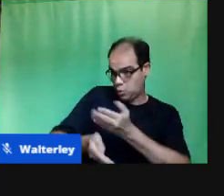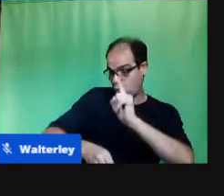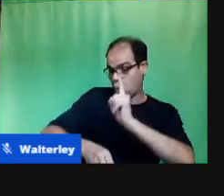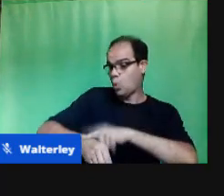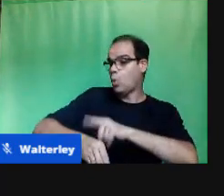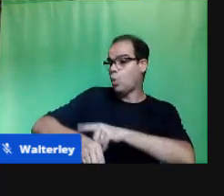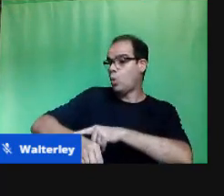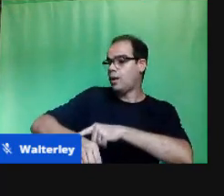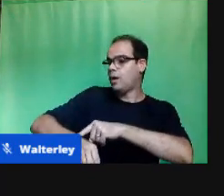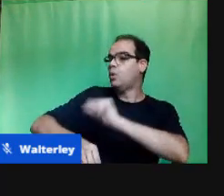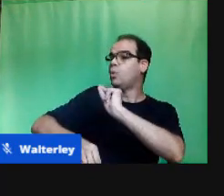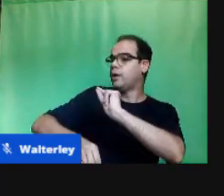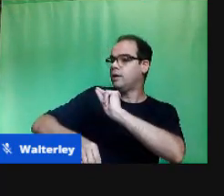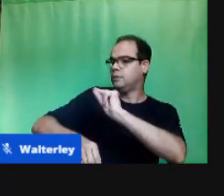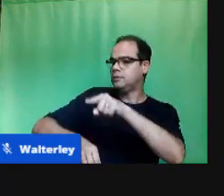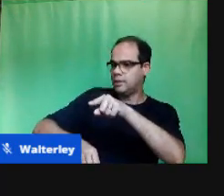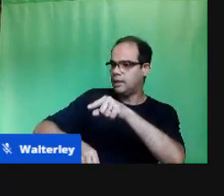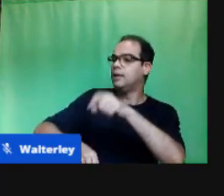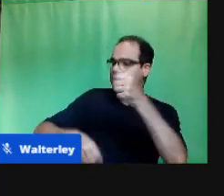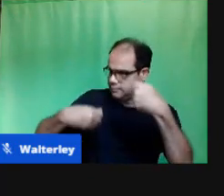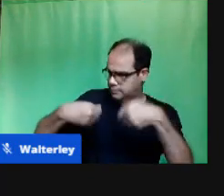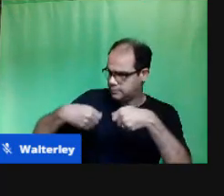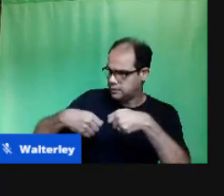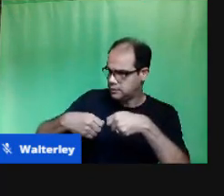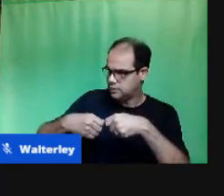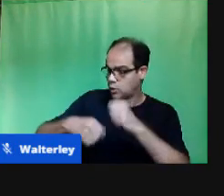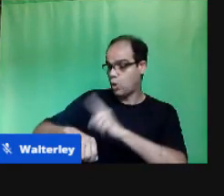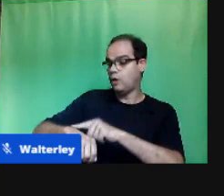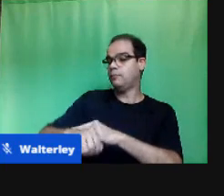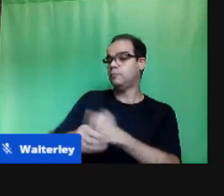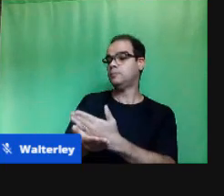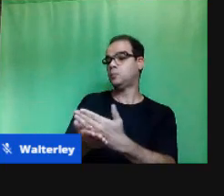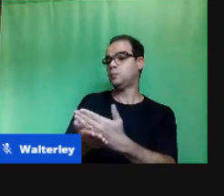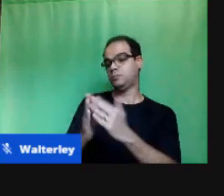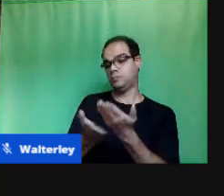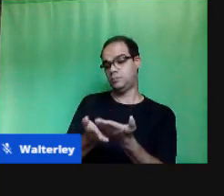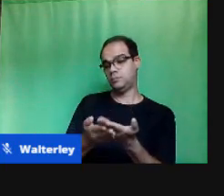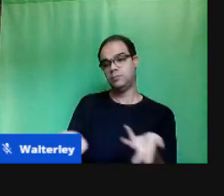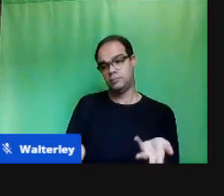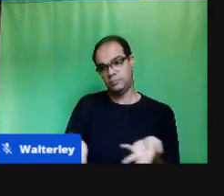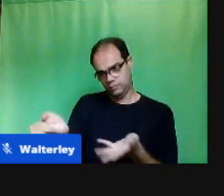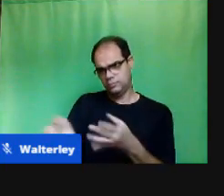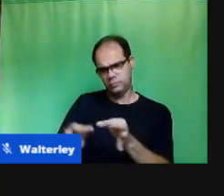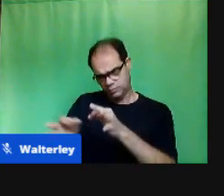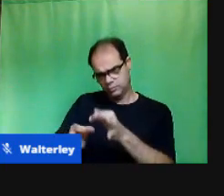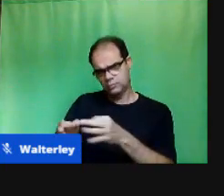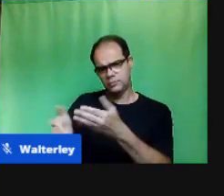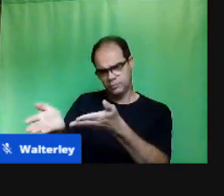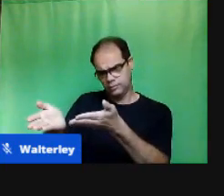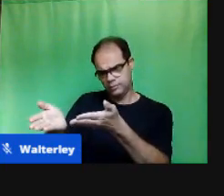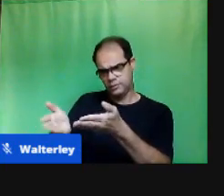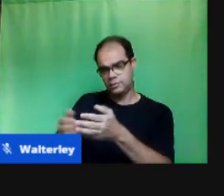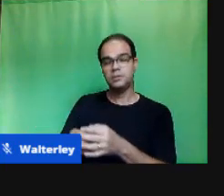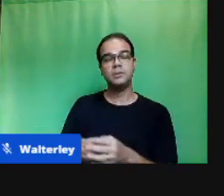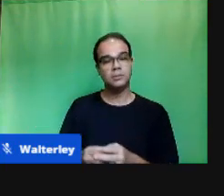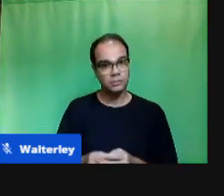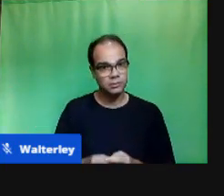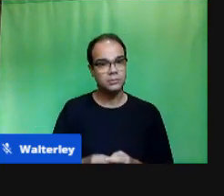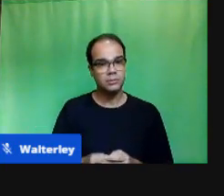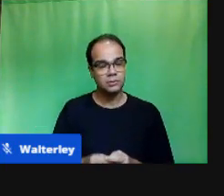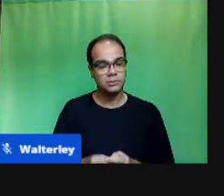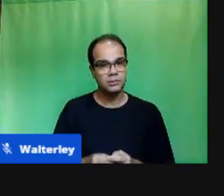orientando os pais ou o responsável para que cobre essa rotina, né, do filho em casa,